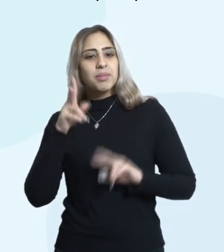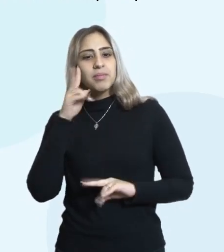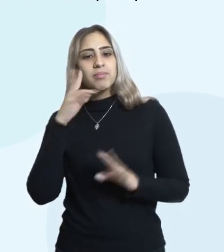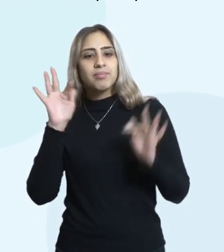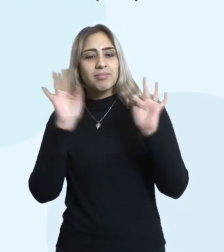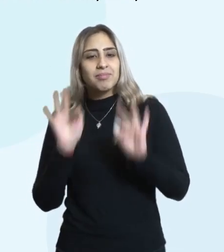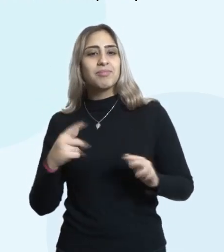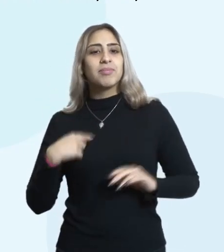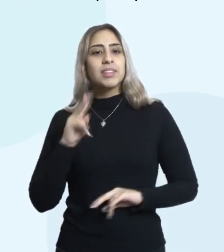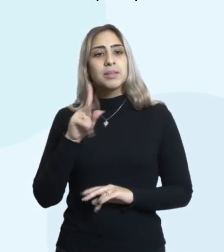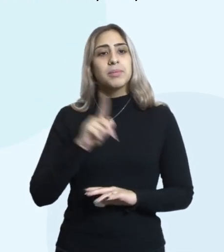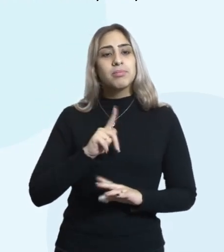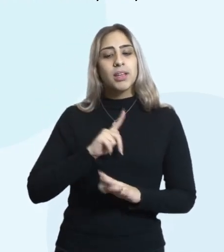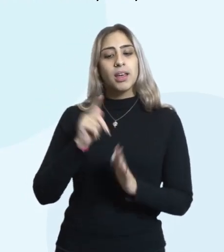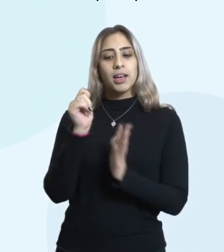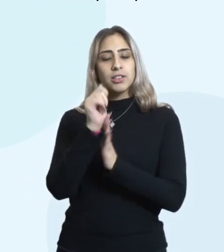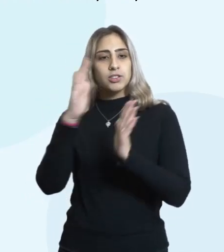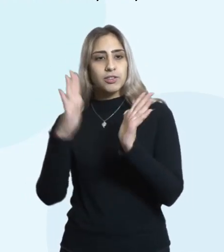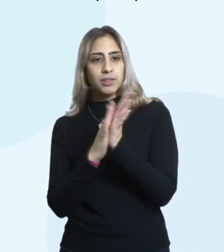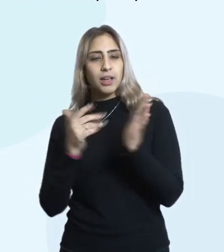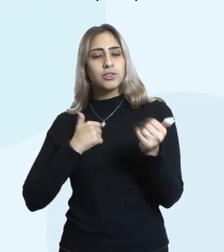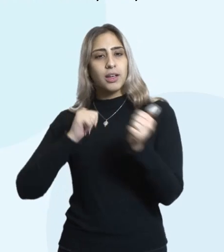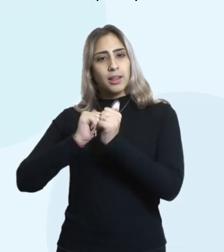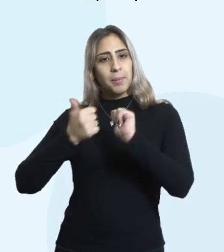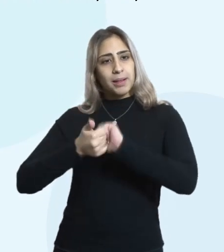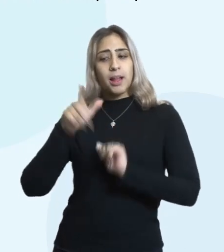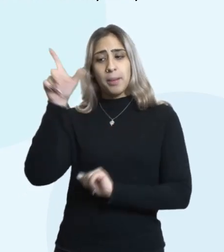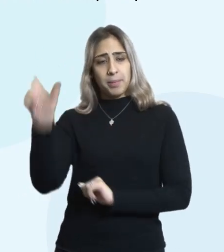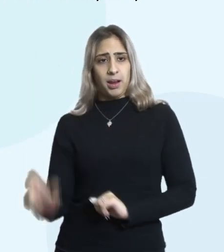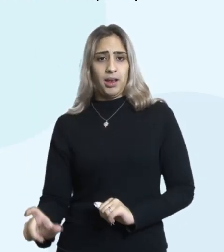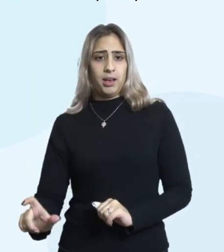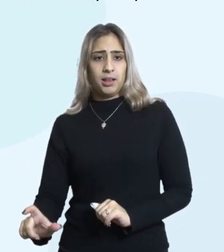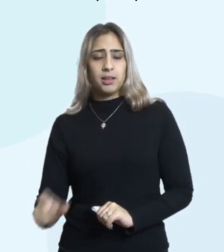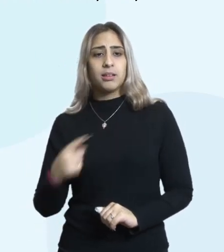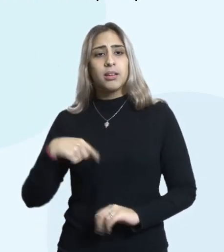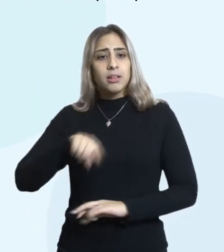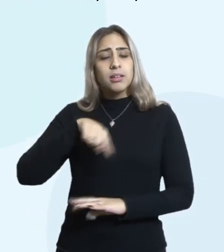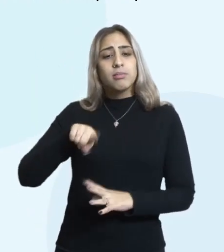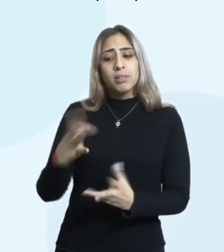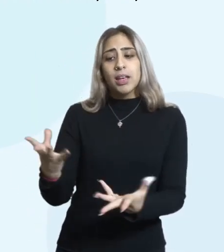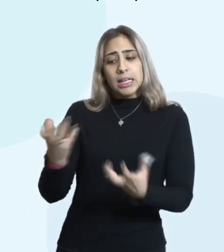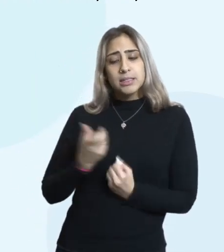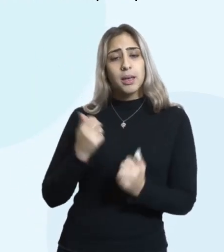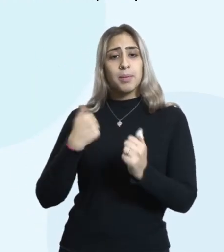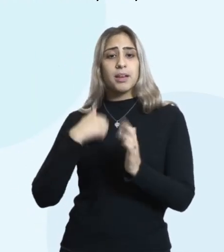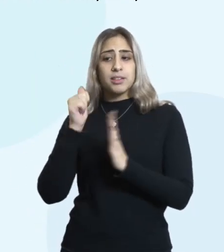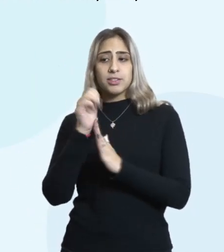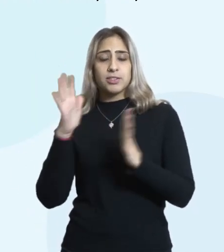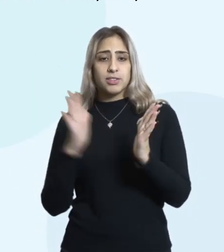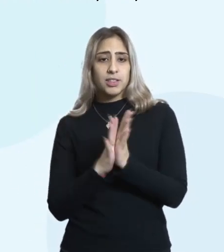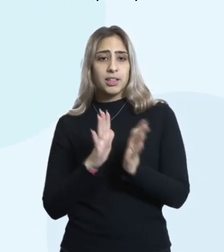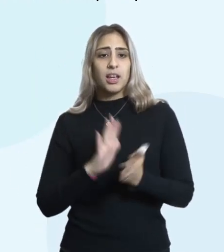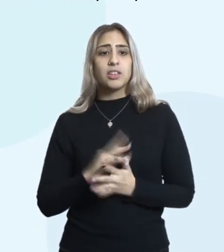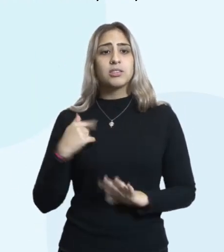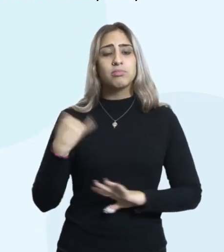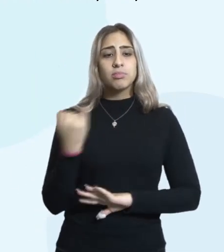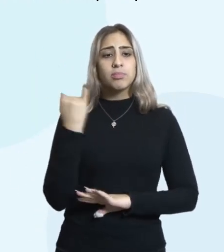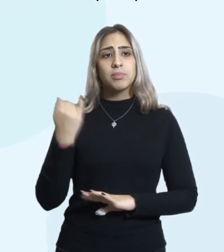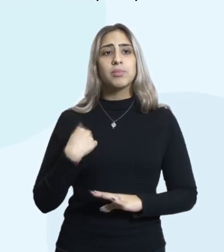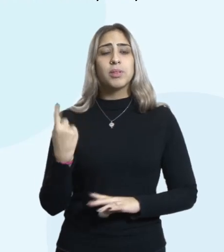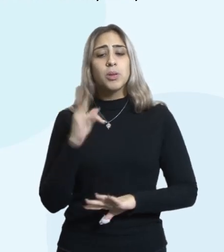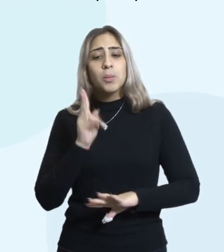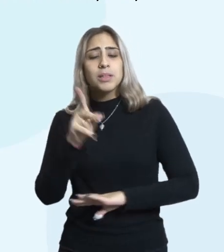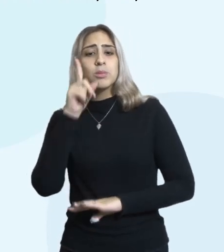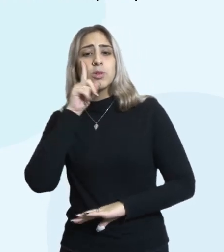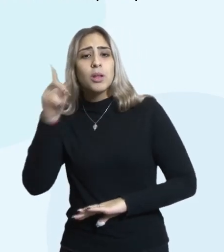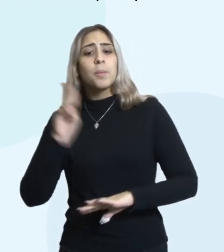que ele tenha as atividades adaptadas para ele. Então, que ele receba as atividades que todos estão ali tendo no mesmo